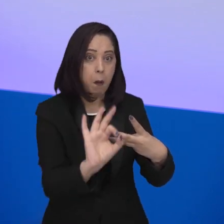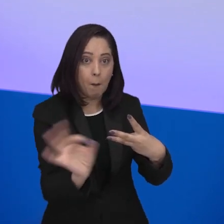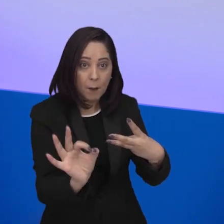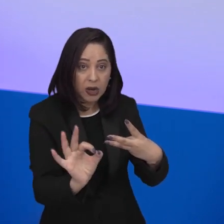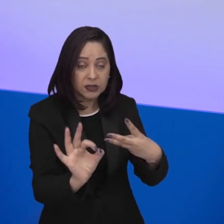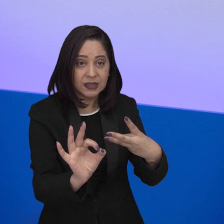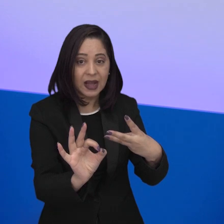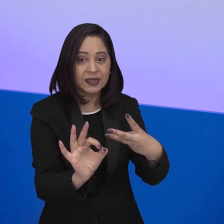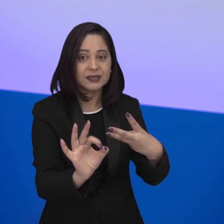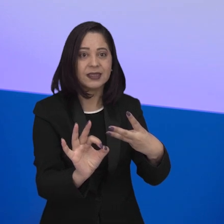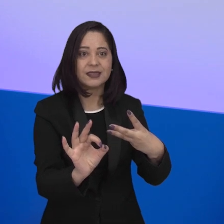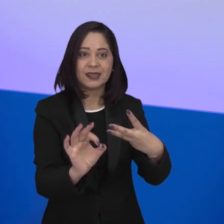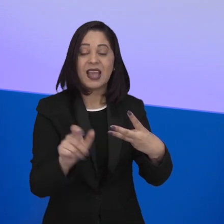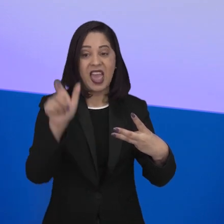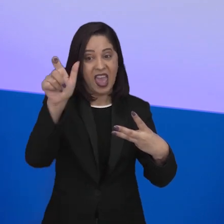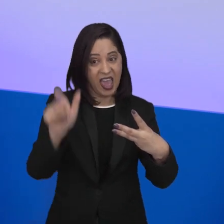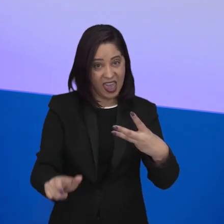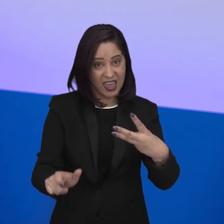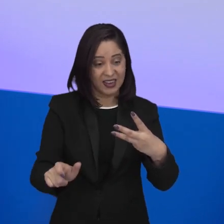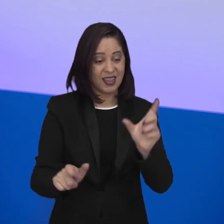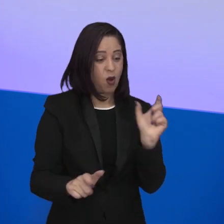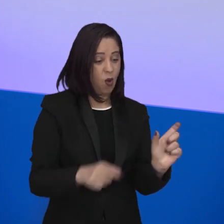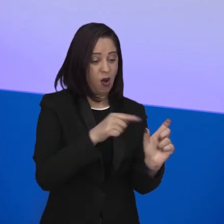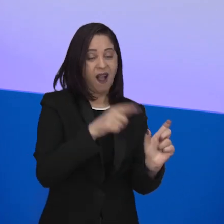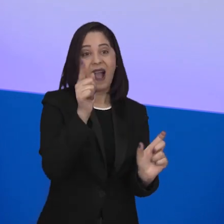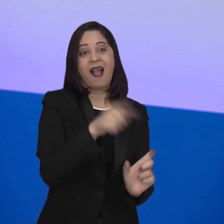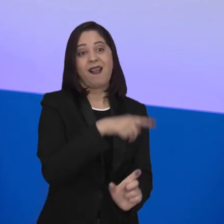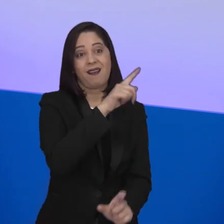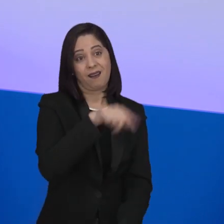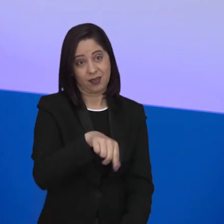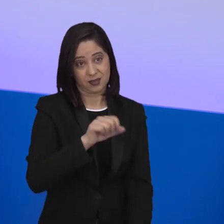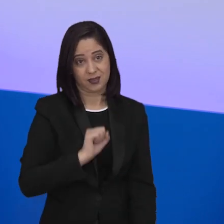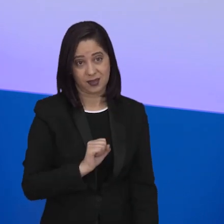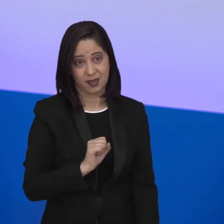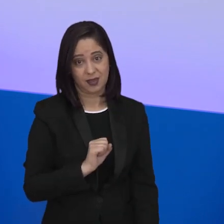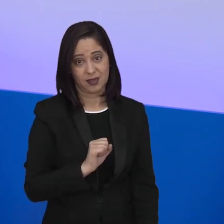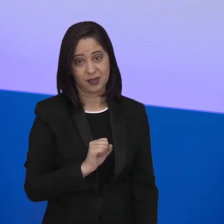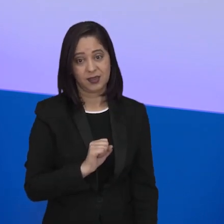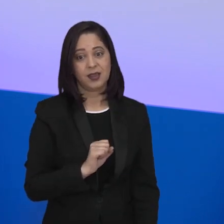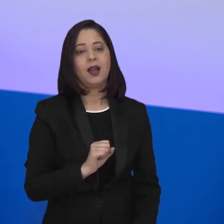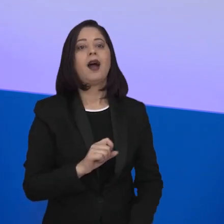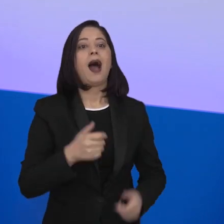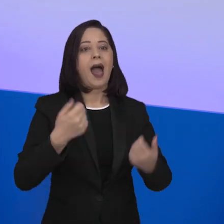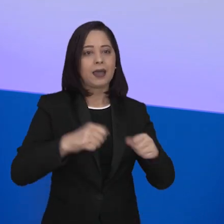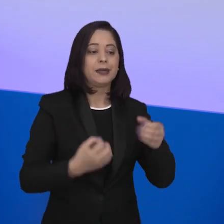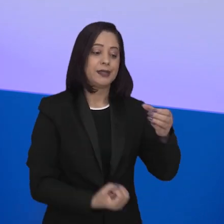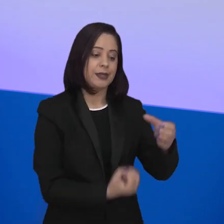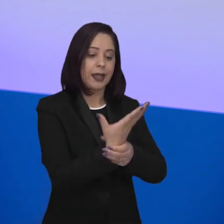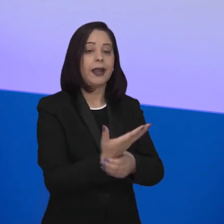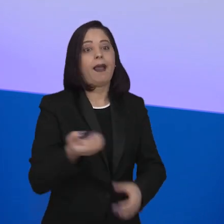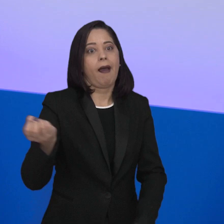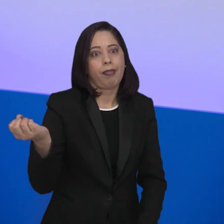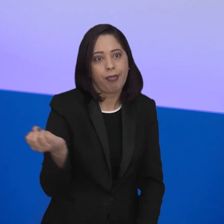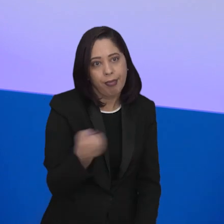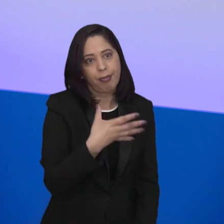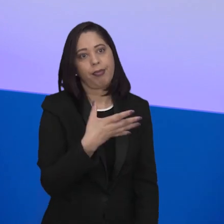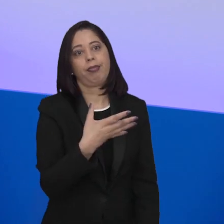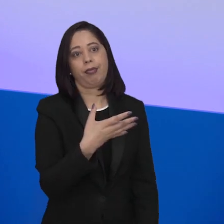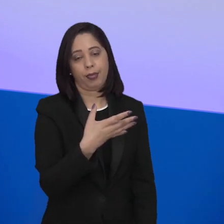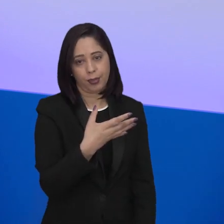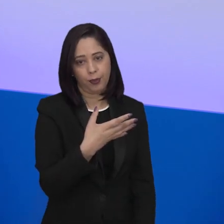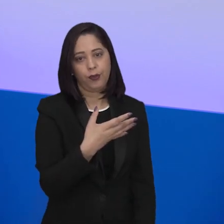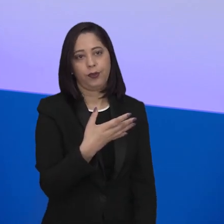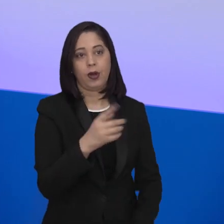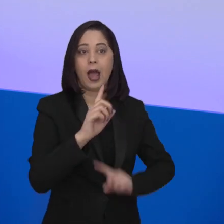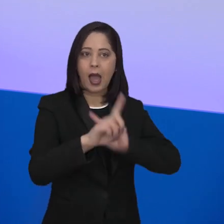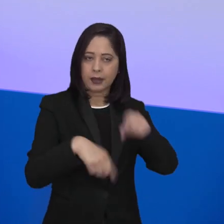não justifica esse voto, ele terá o seu título de eleitor cancelado. Ele vai ter que fazer um novo alistamento eleitoral para